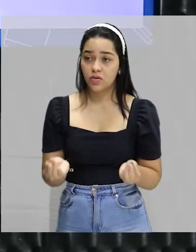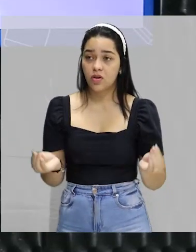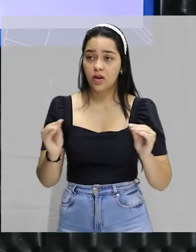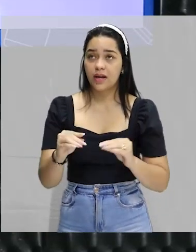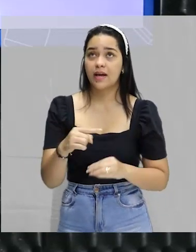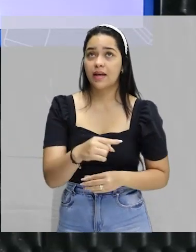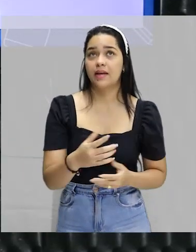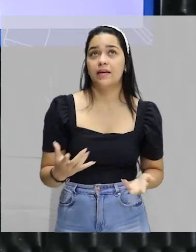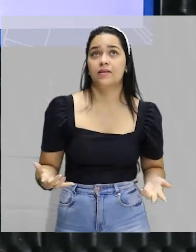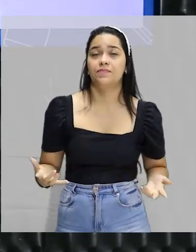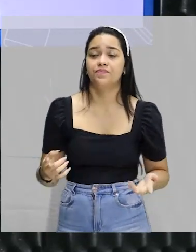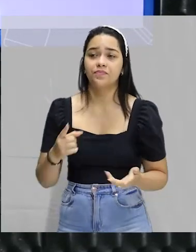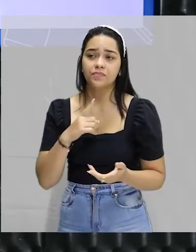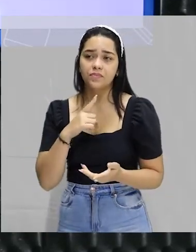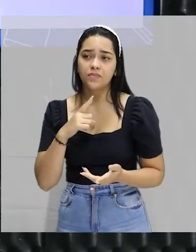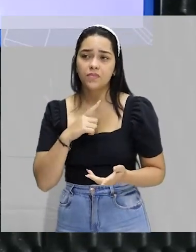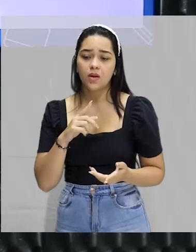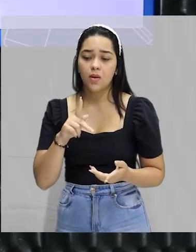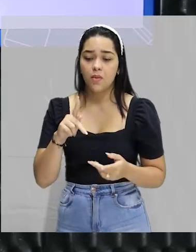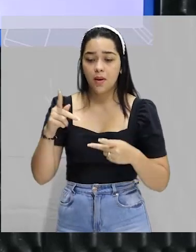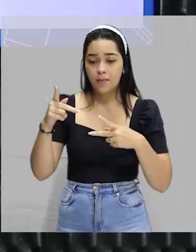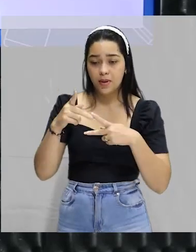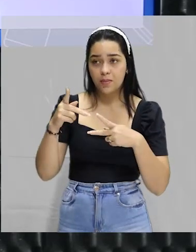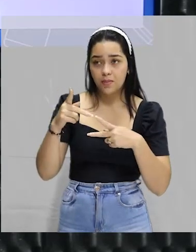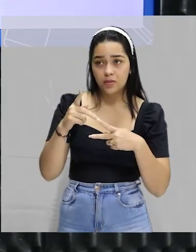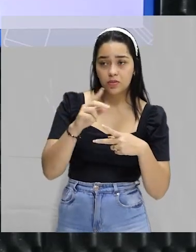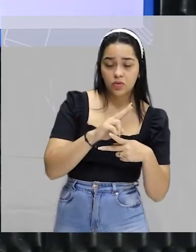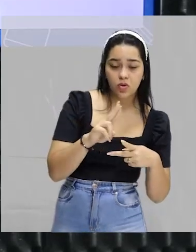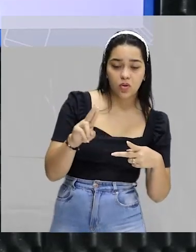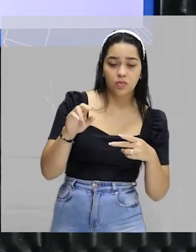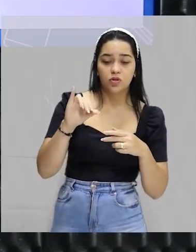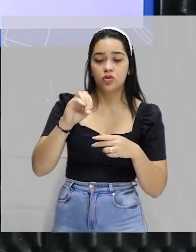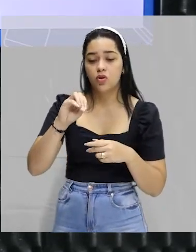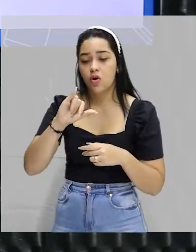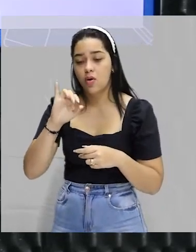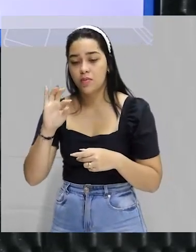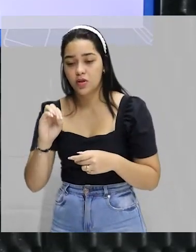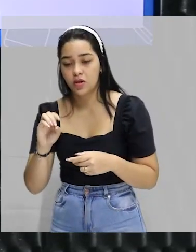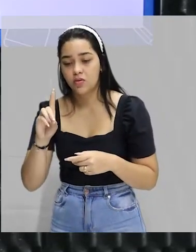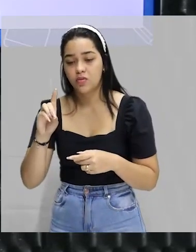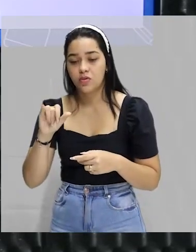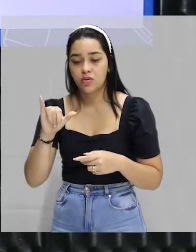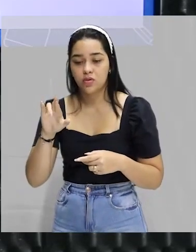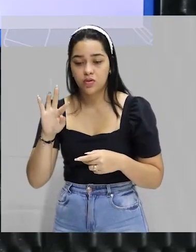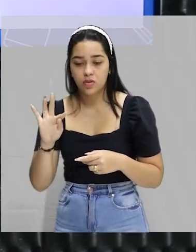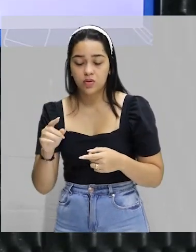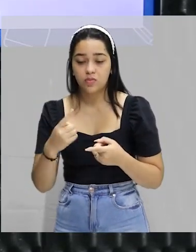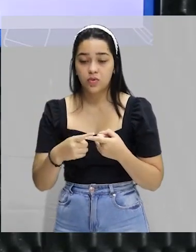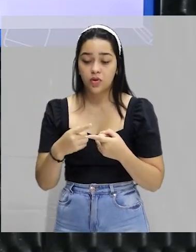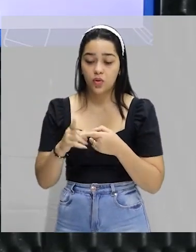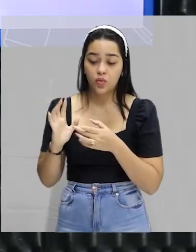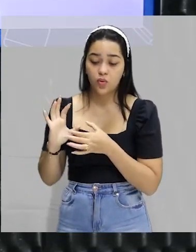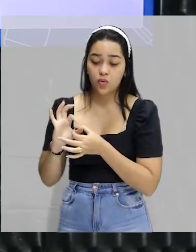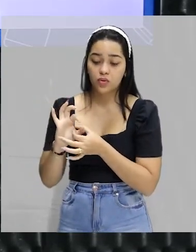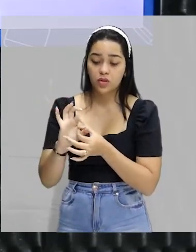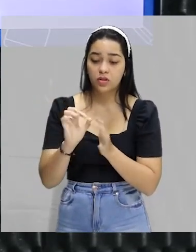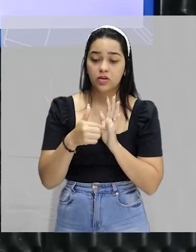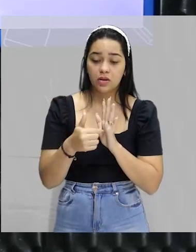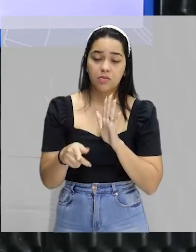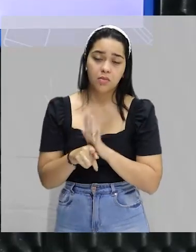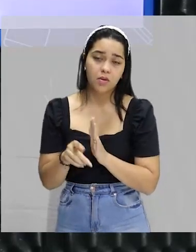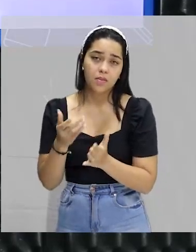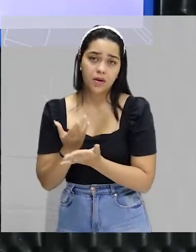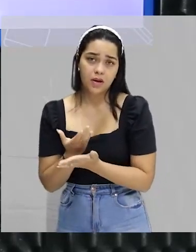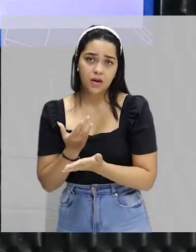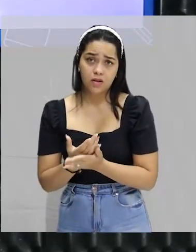aqui uma preposição. Aí eu chamo de objeto direto preposicionado, porque o contexto me leva, a gente faz uma aula